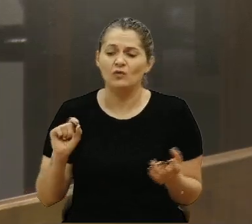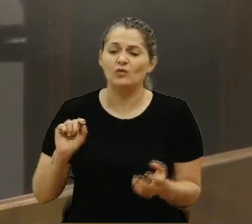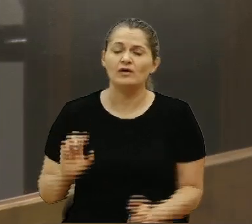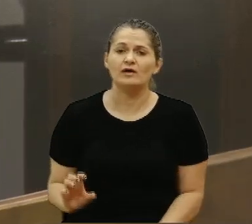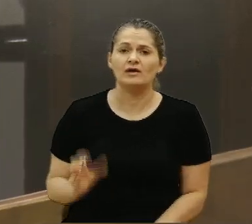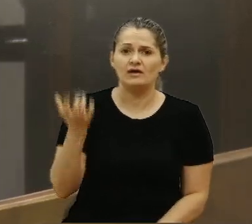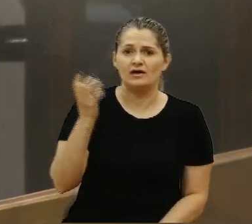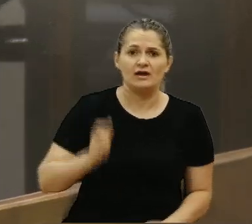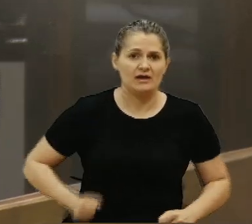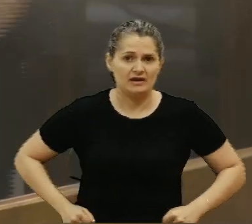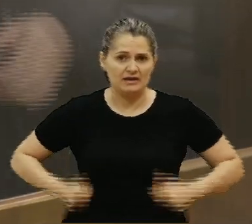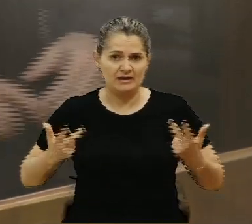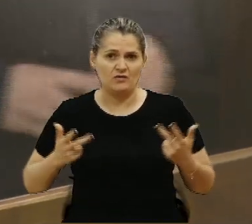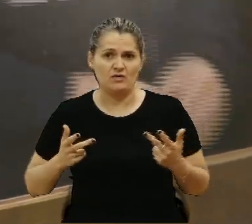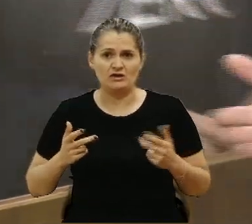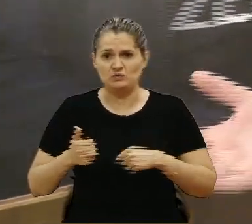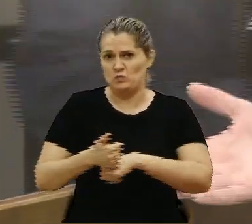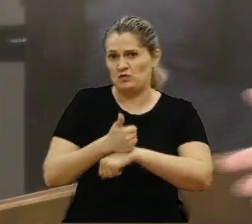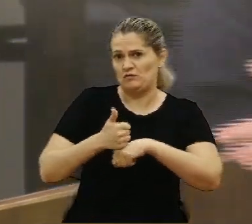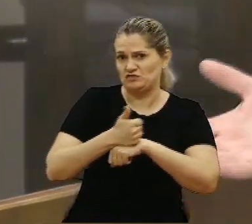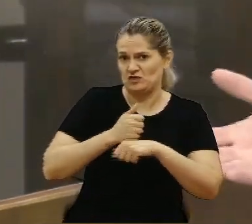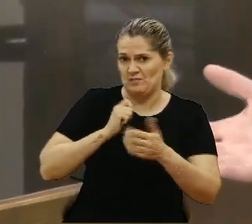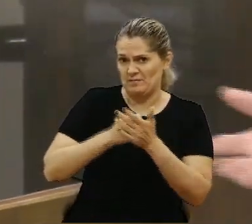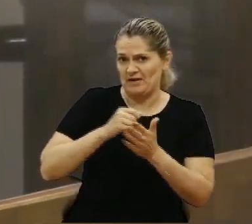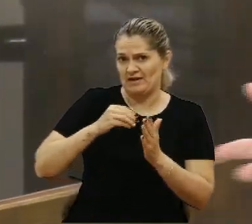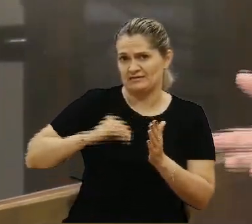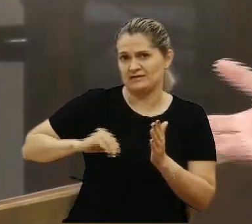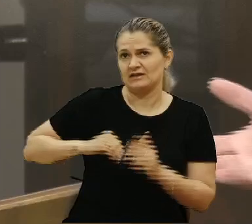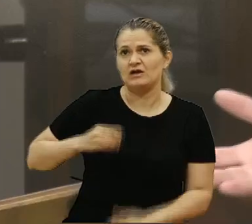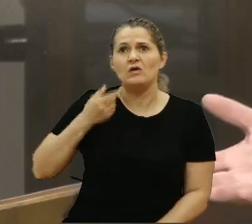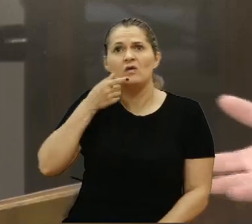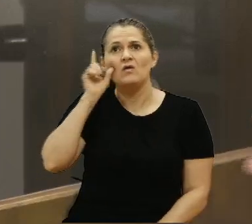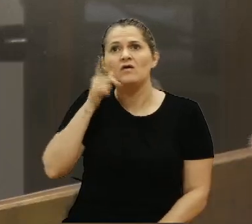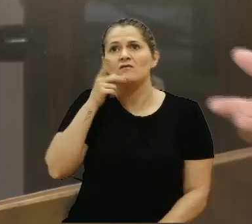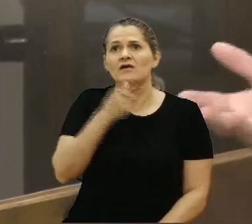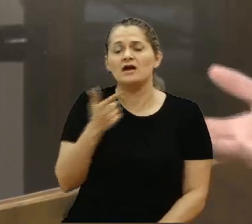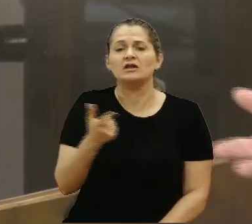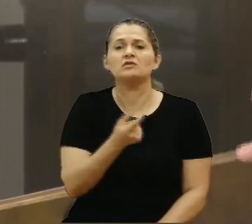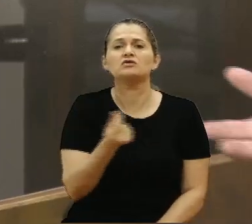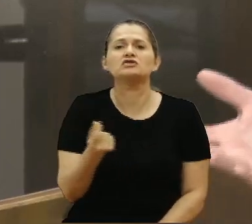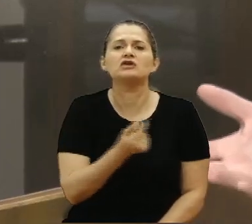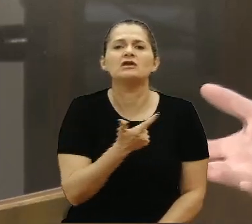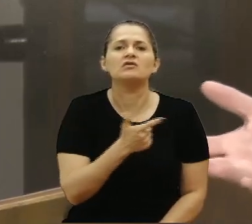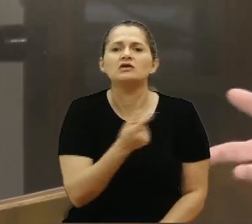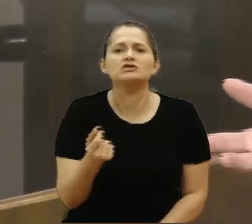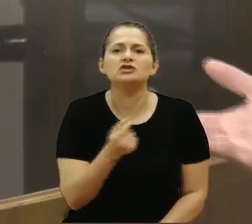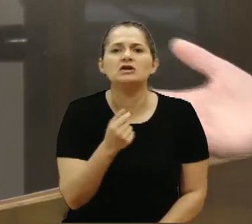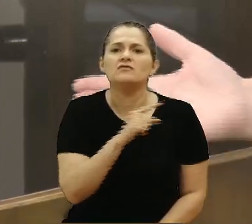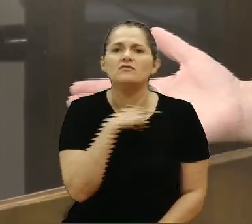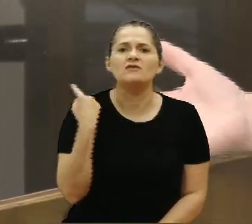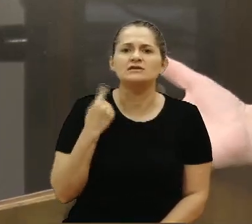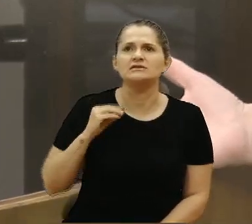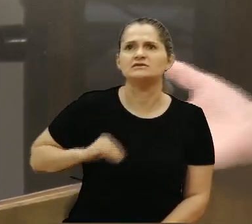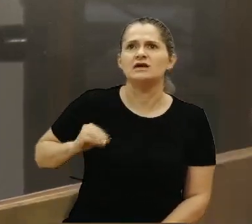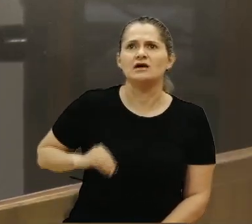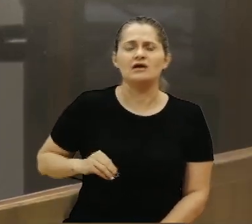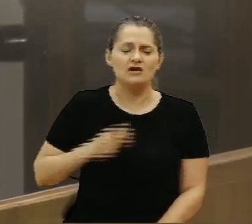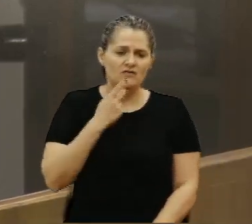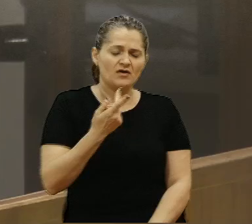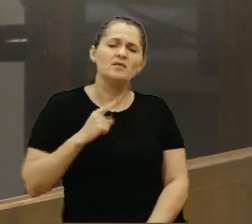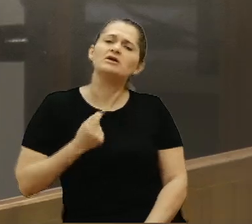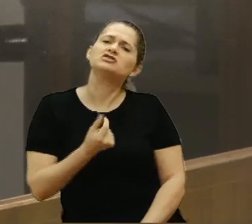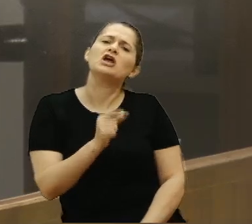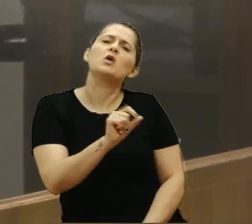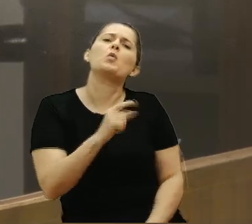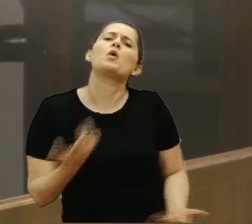Não gastaram com a gente. E ontem me disseram, não, mas não tem dinheiro, vamos atrasar pagamento. Eu digo, mas fizeram o que com o dinheiro? Se